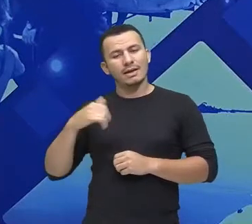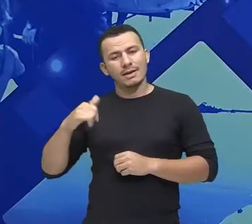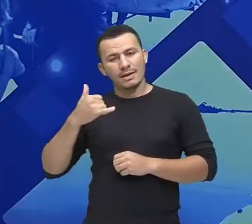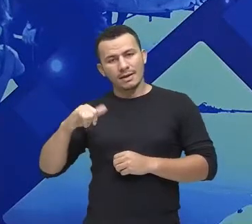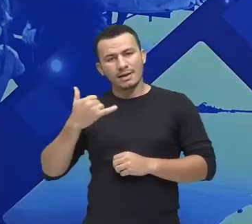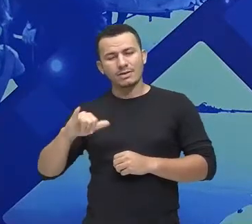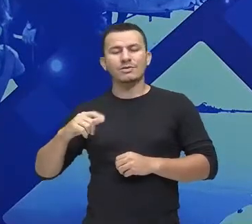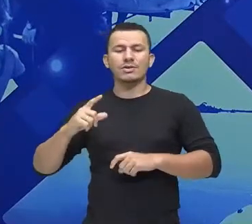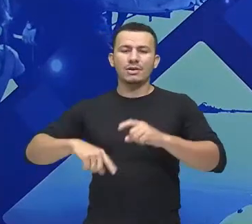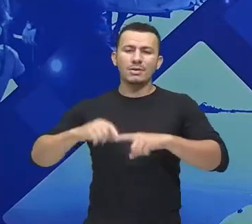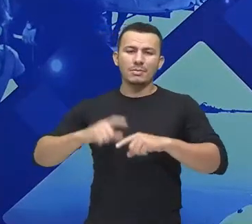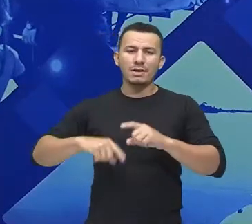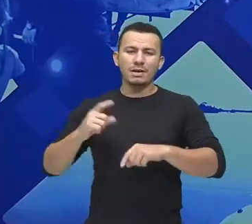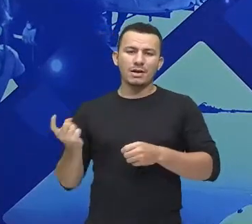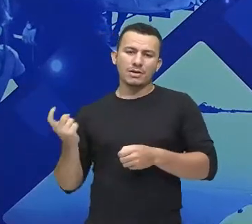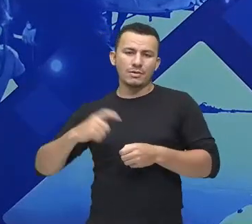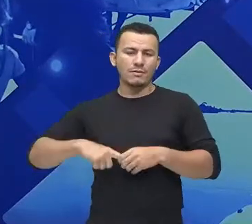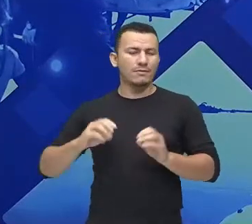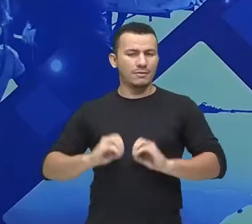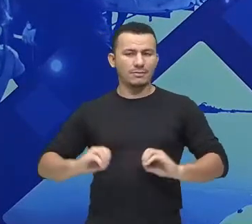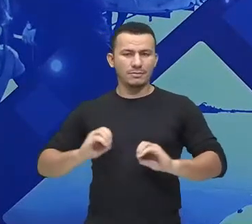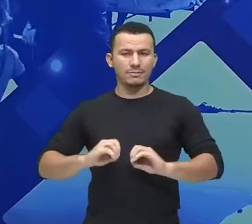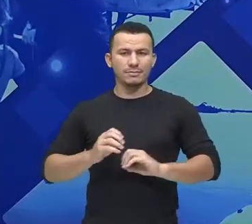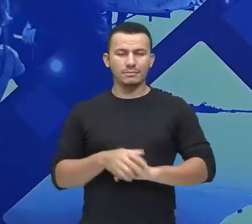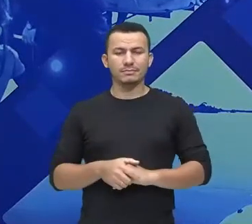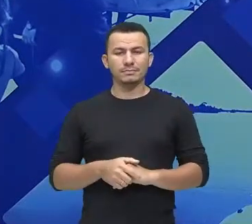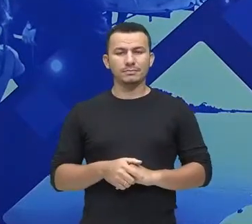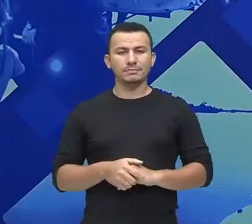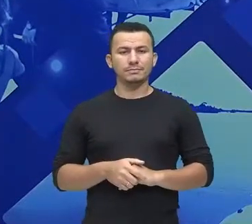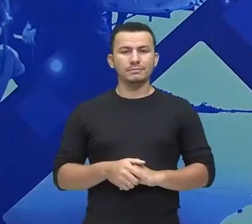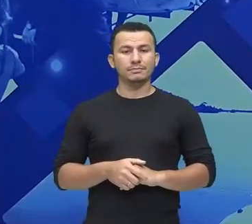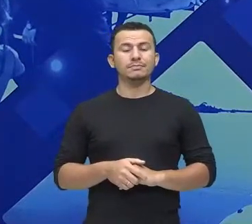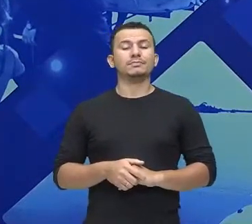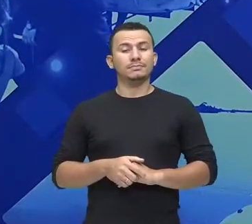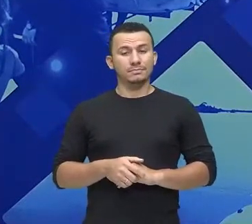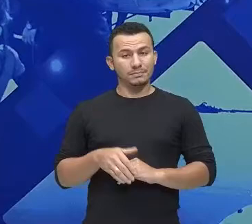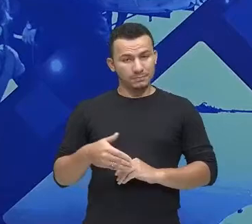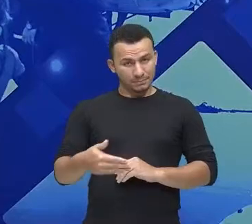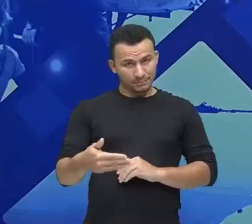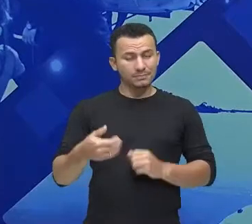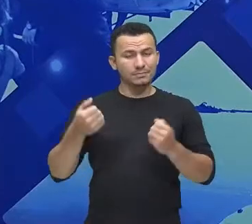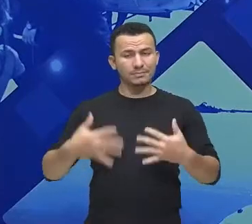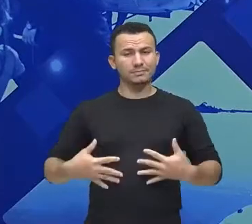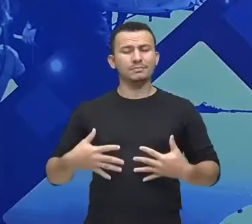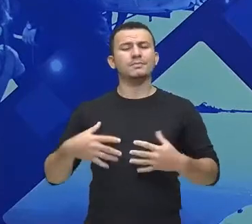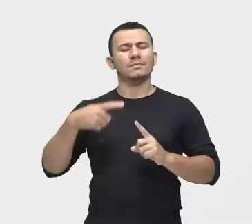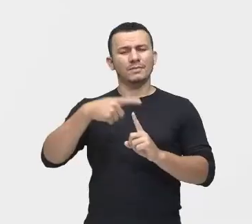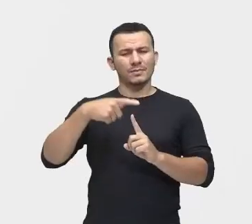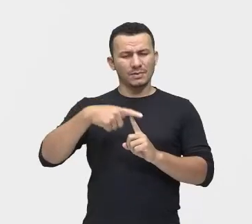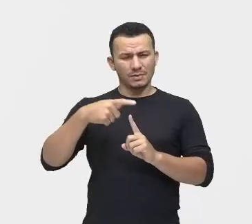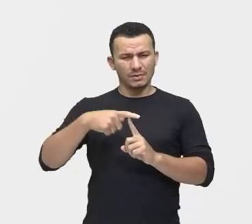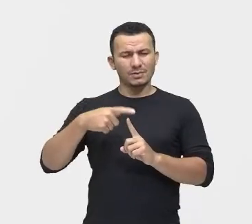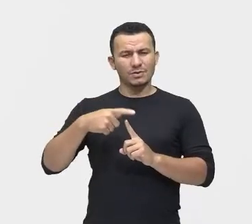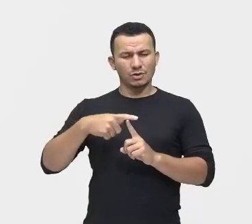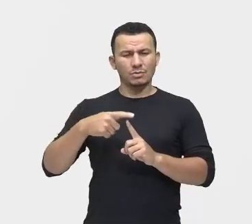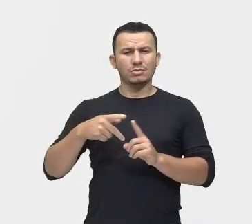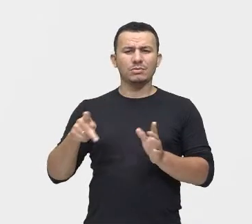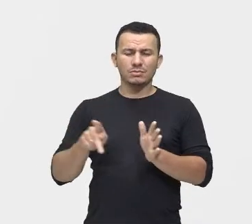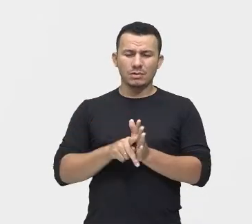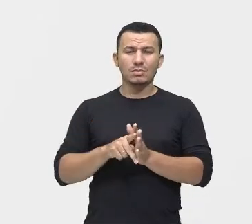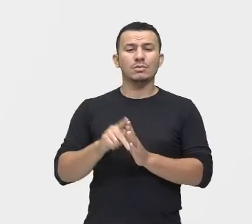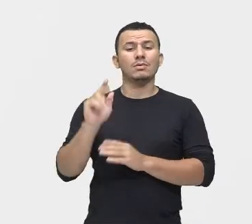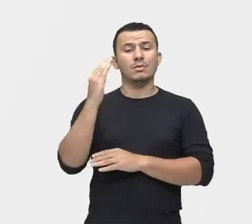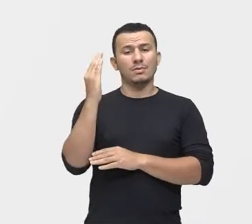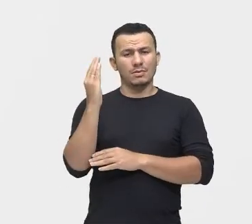forma de material não renovável. Vamos continuar aí falando de tipos de combustíveis fósseis do